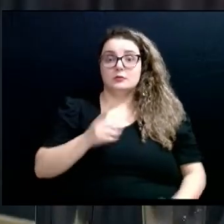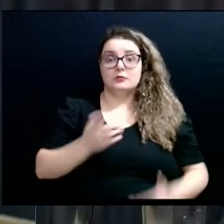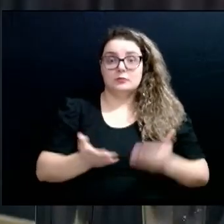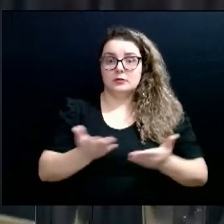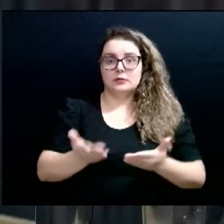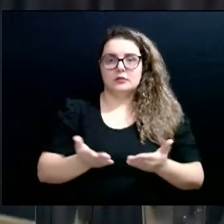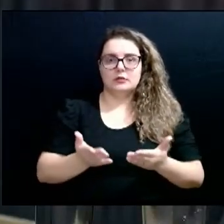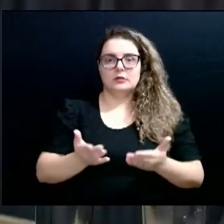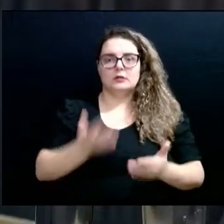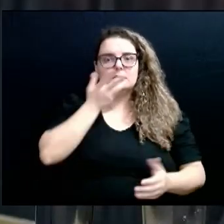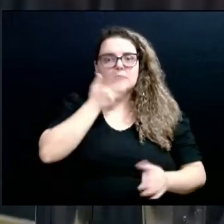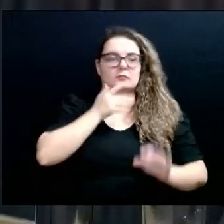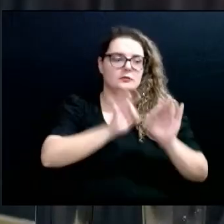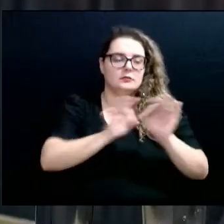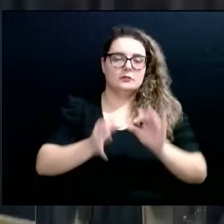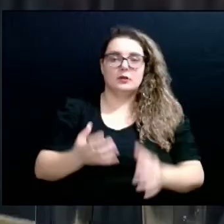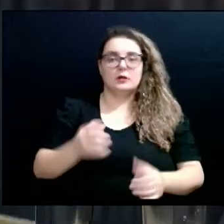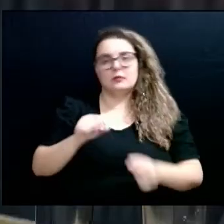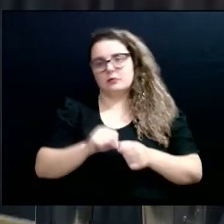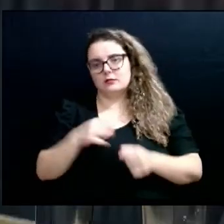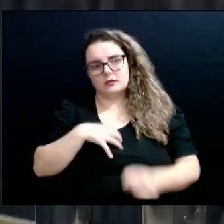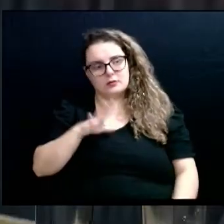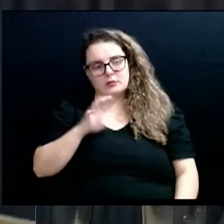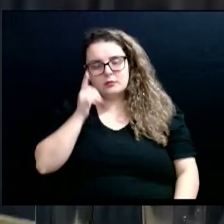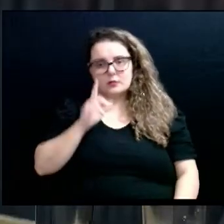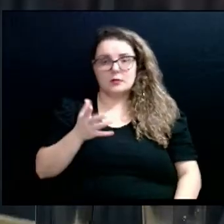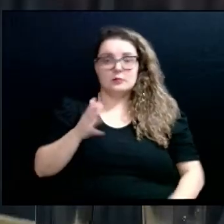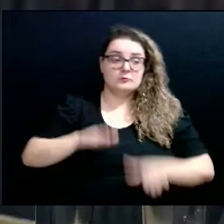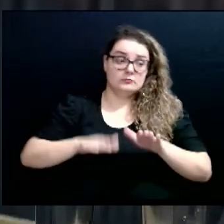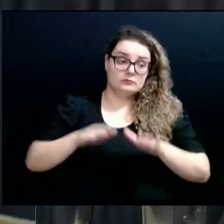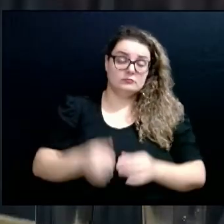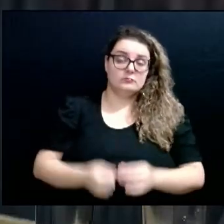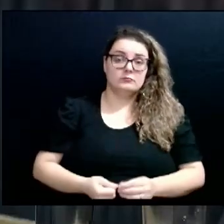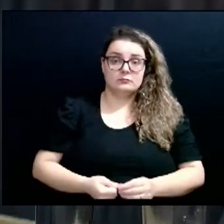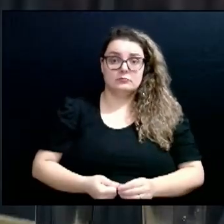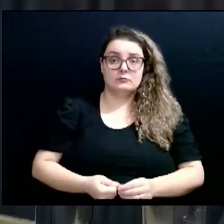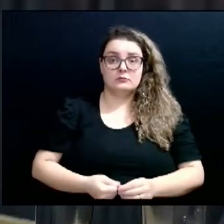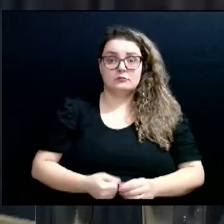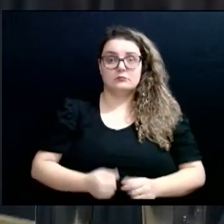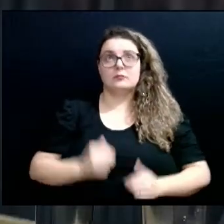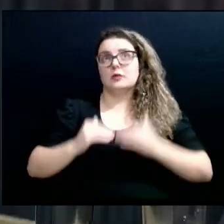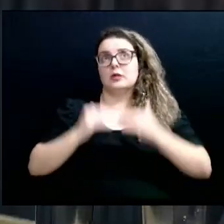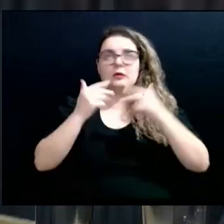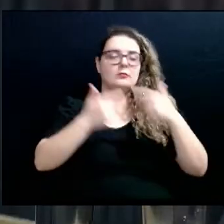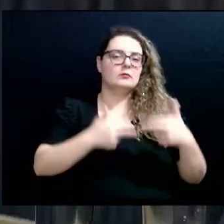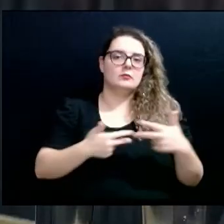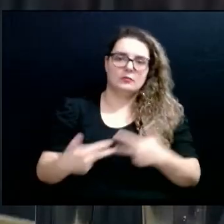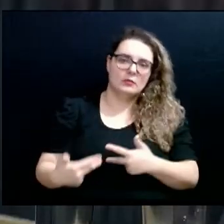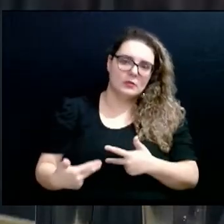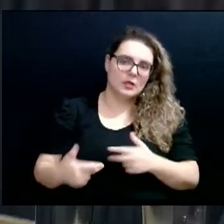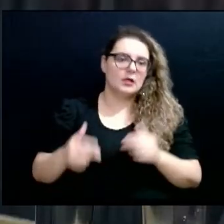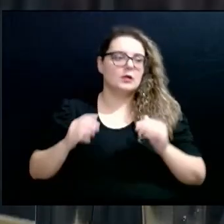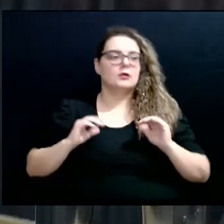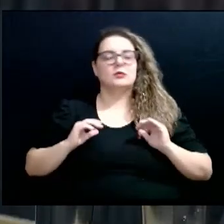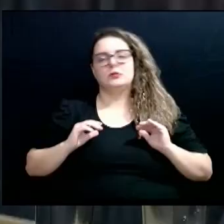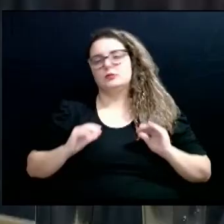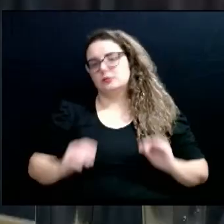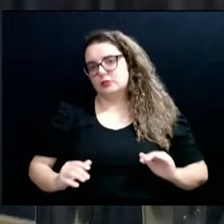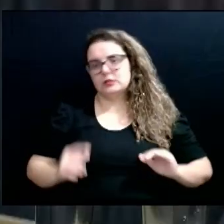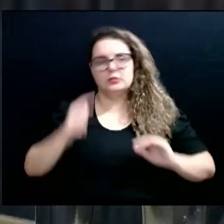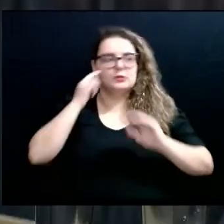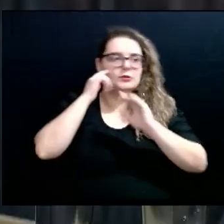ela consegue, né? E muitas vezes ela desenvolve padrões ali de comportamento, de pensamento